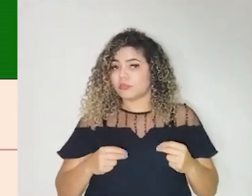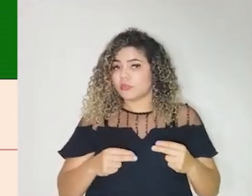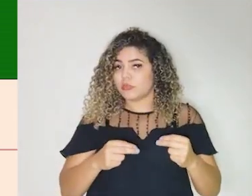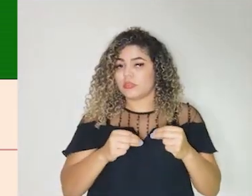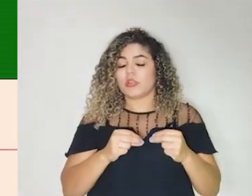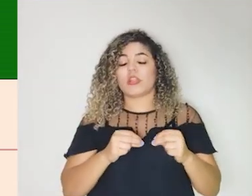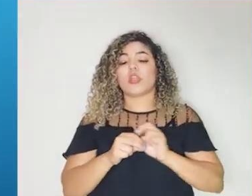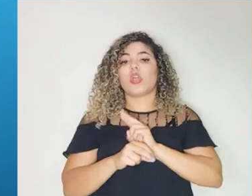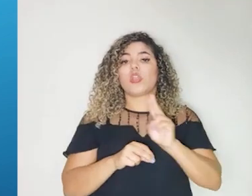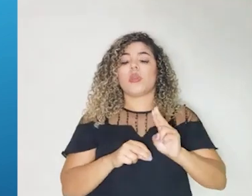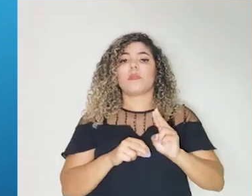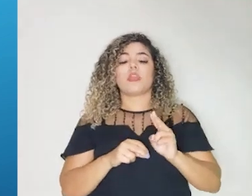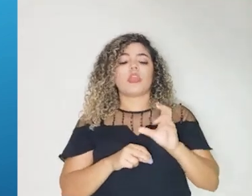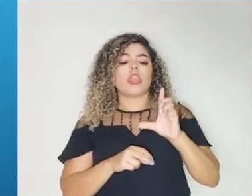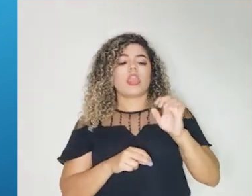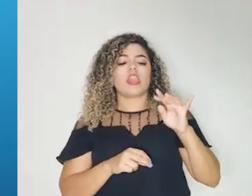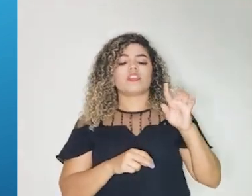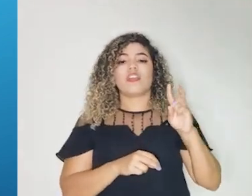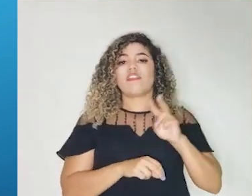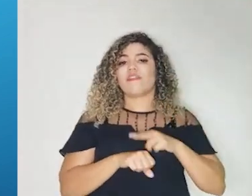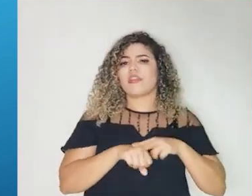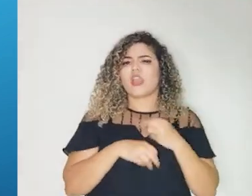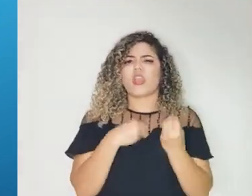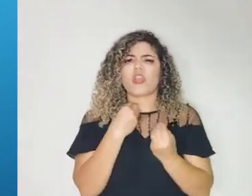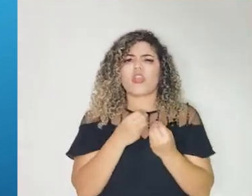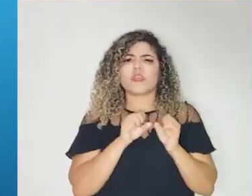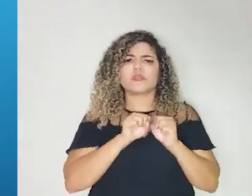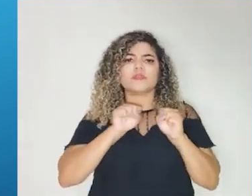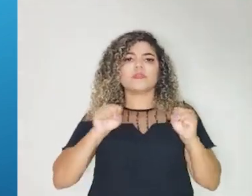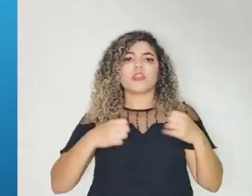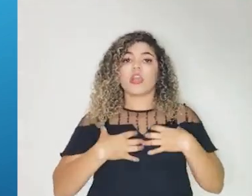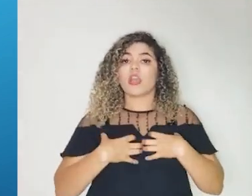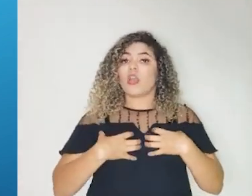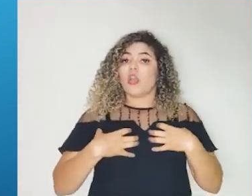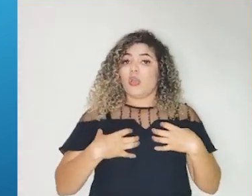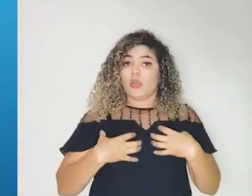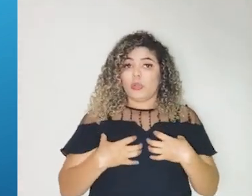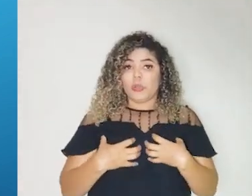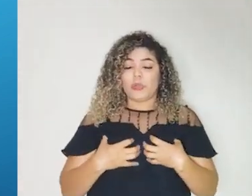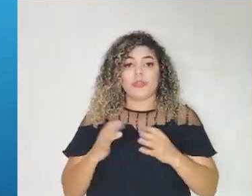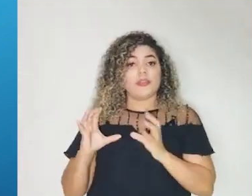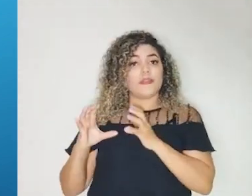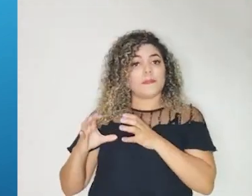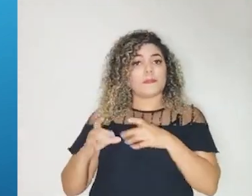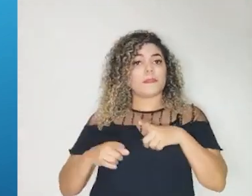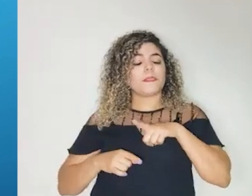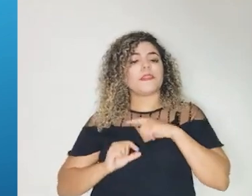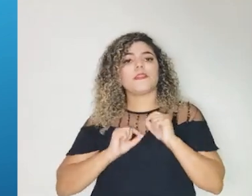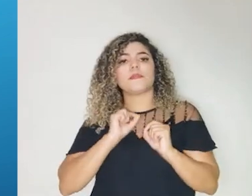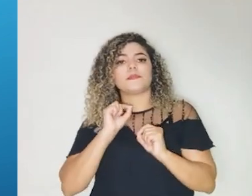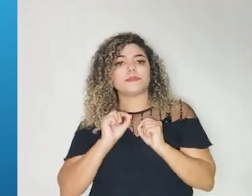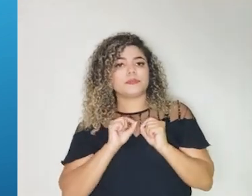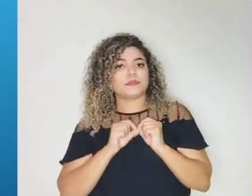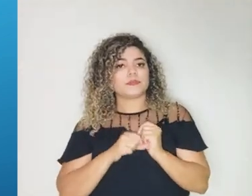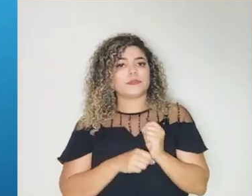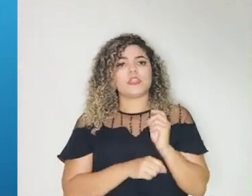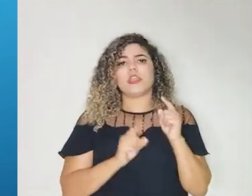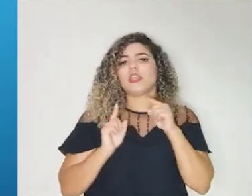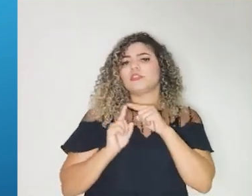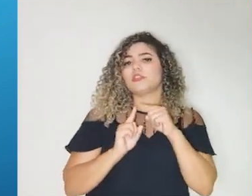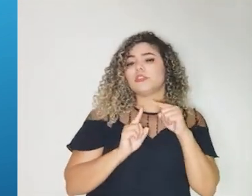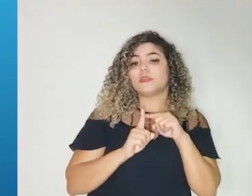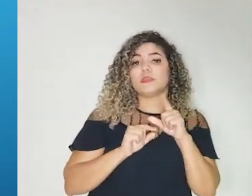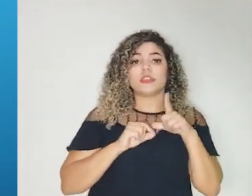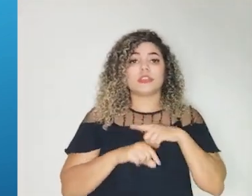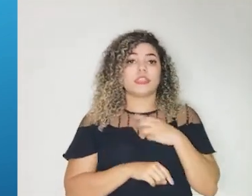glândulas verdes. Vamos entender como que funciona o sistema respiratório desses animais. Aqui nós temos a representação desse tipo de